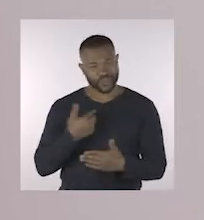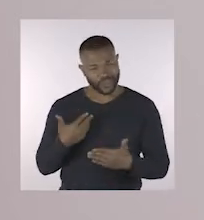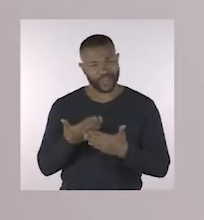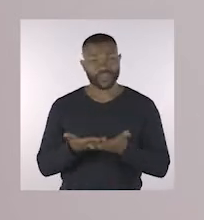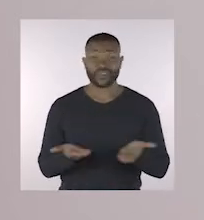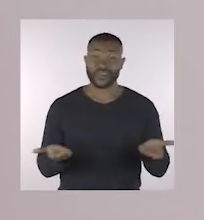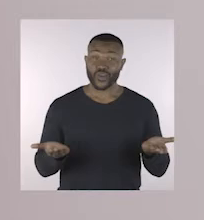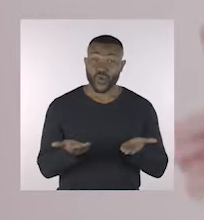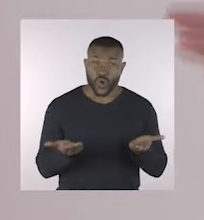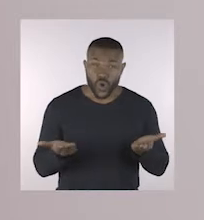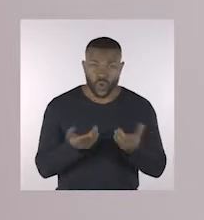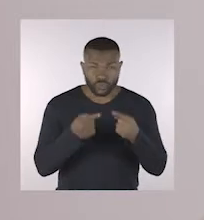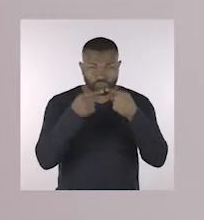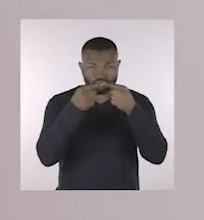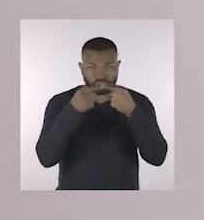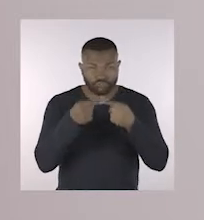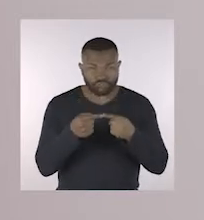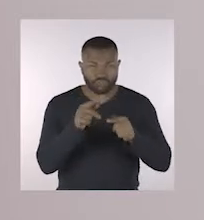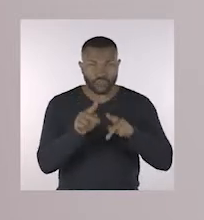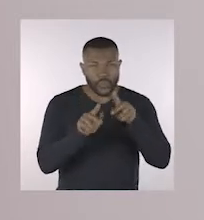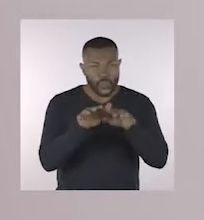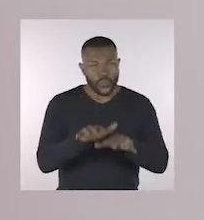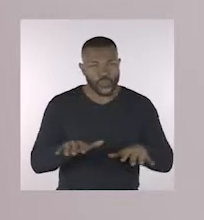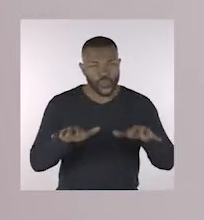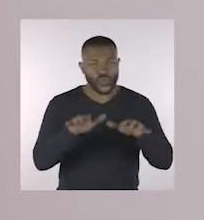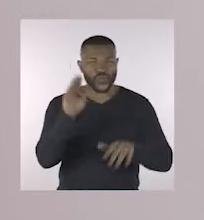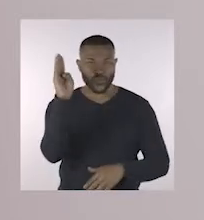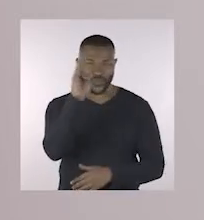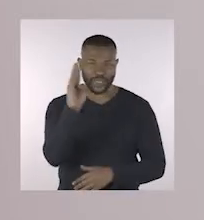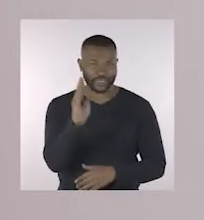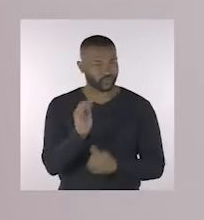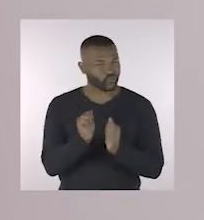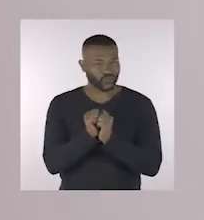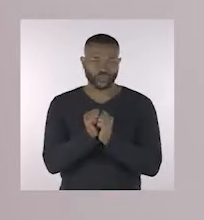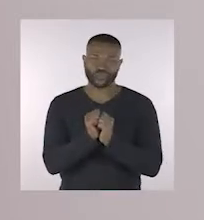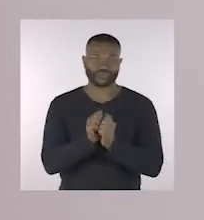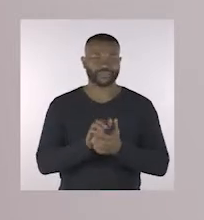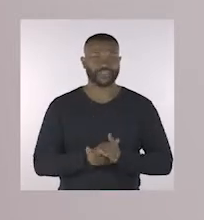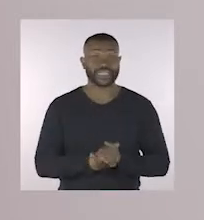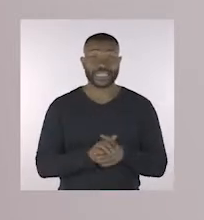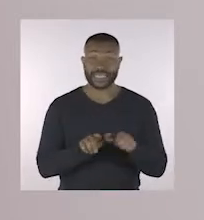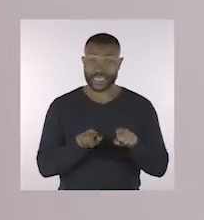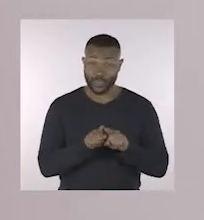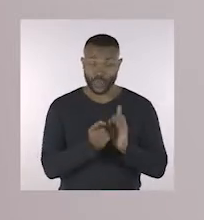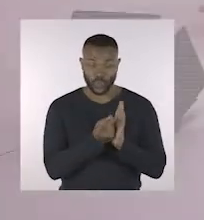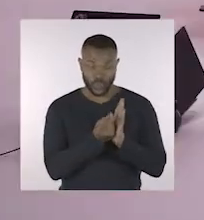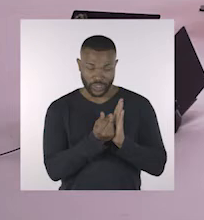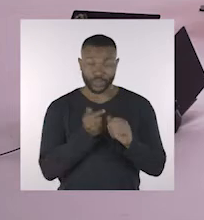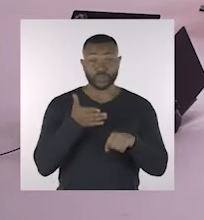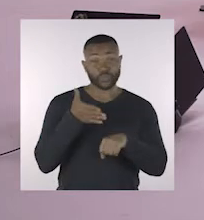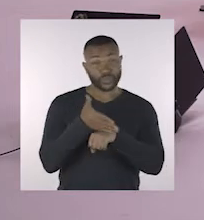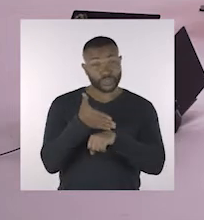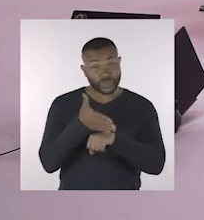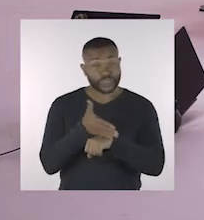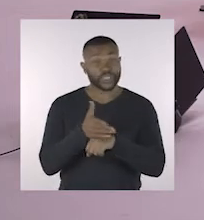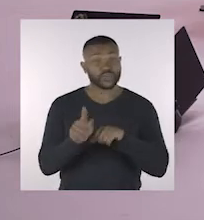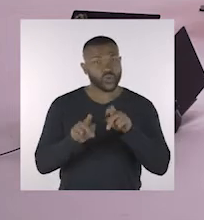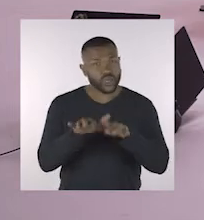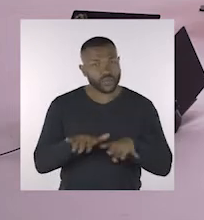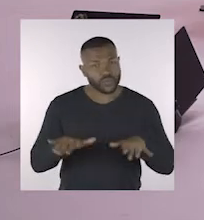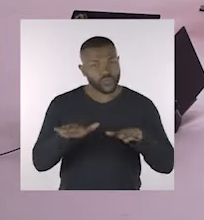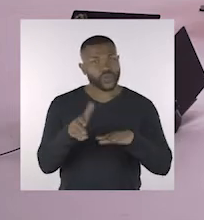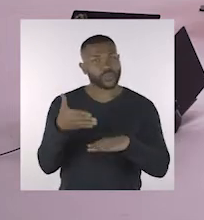isso que a gente tá aí até hoje pois se enraíza mento no povo brasileiro que ninguém mais Tira e com o orçamento participativo